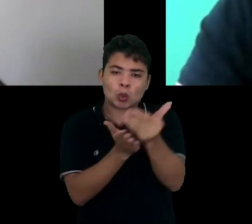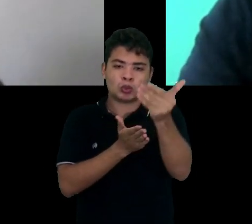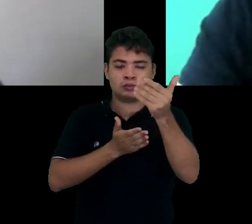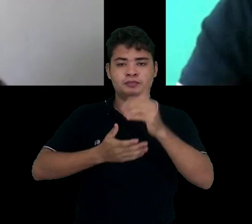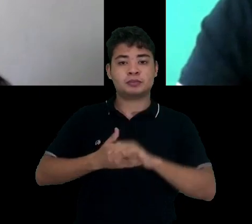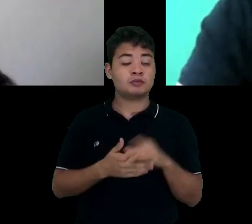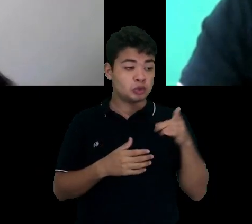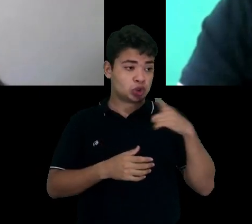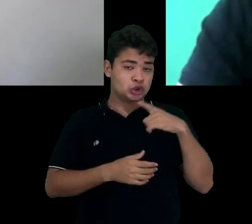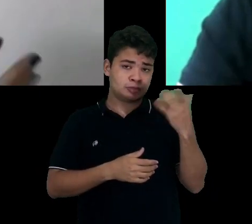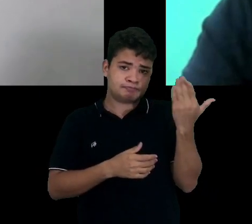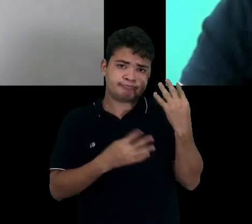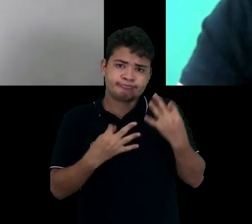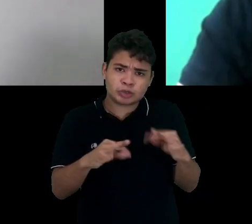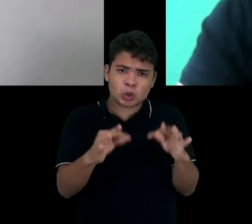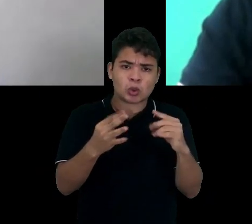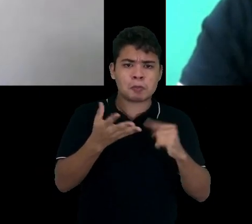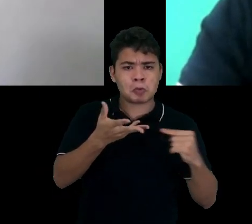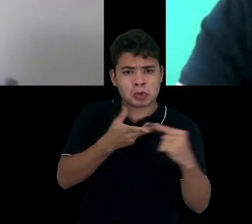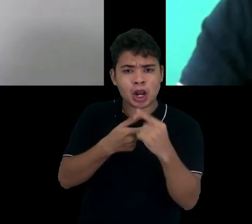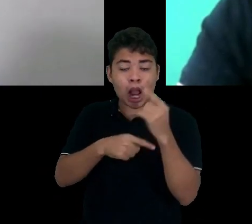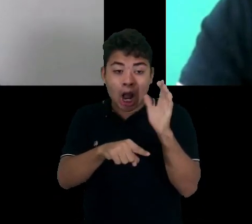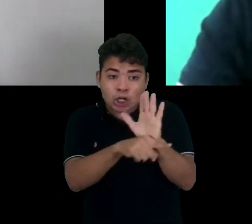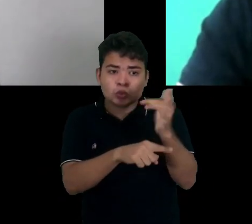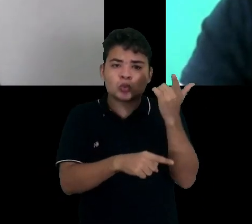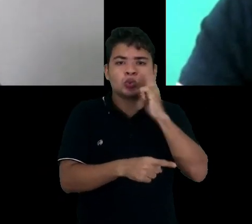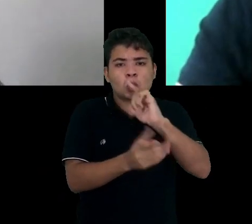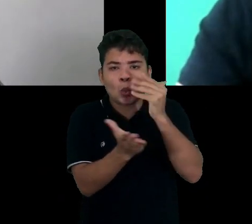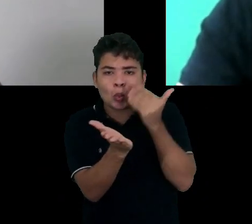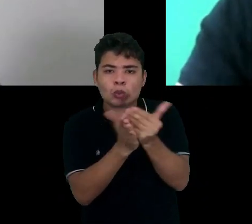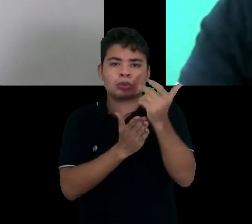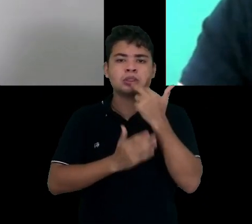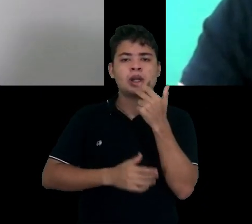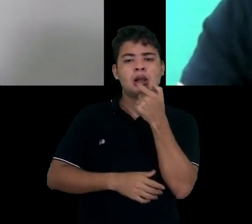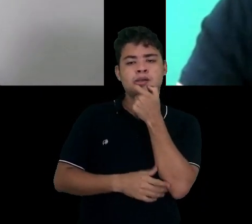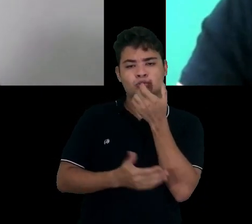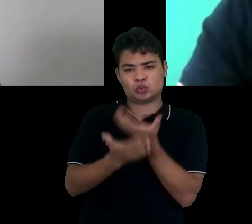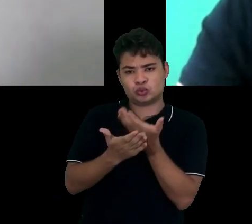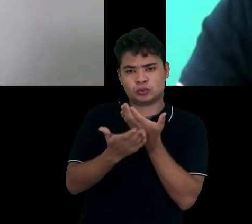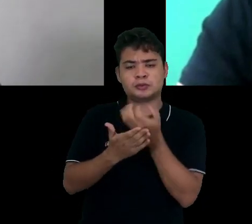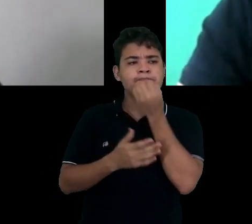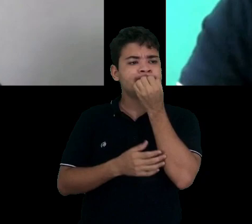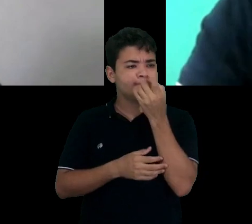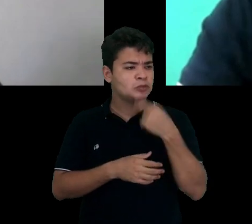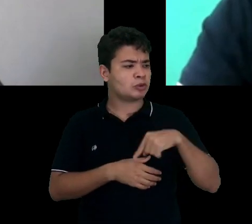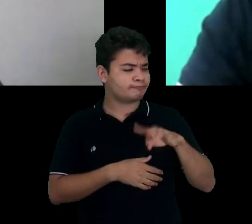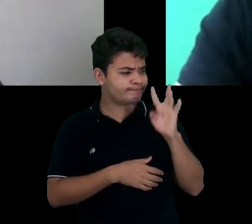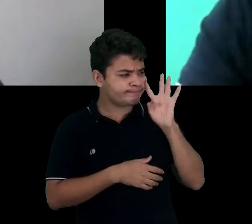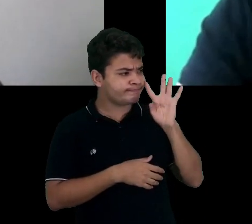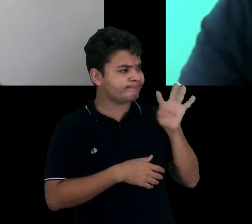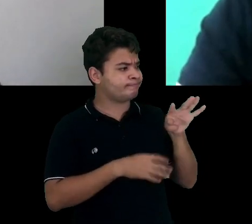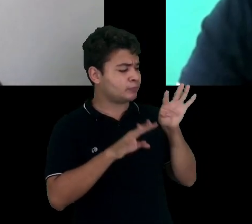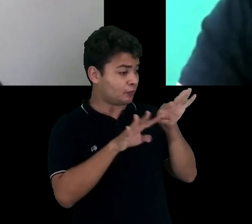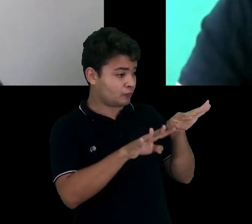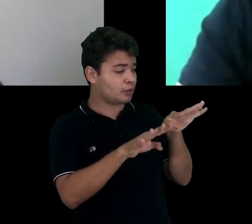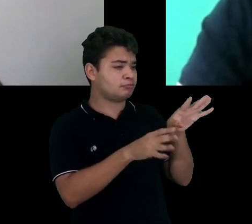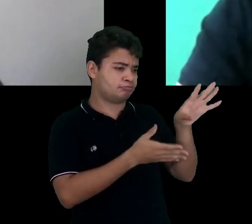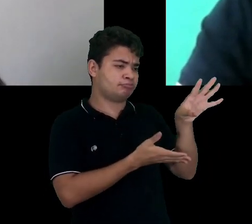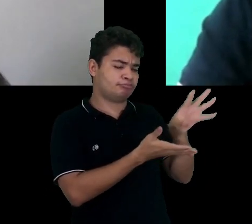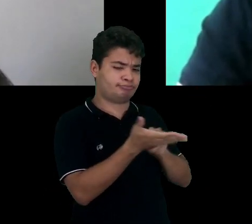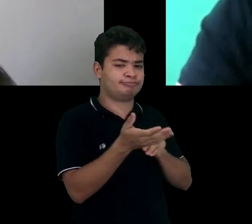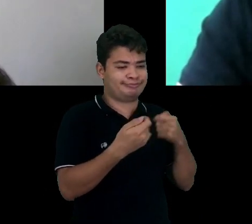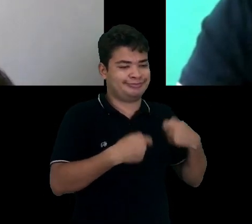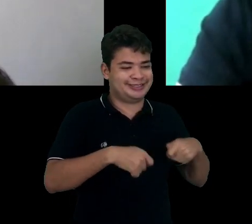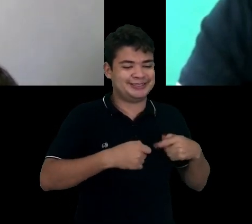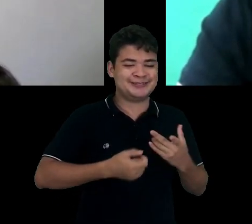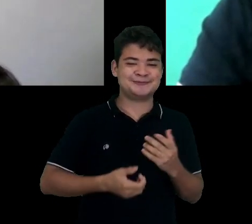se valeu dos recursos que você tinha à sua volta para dar esse pontapé inicial, né? Então, um exemplo para todos nós também.